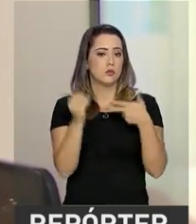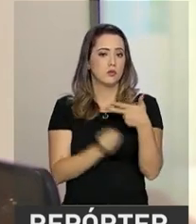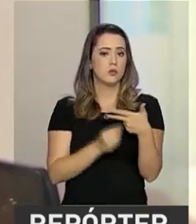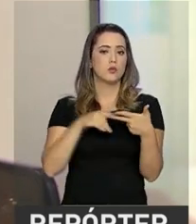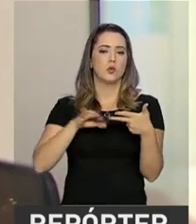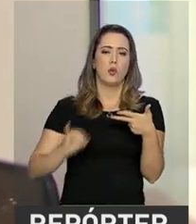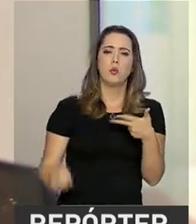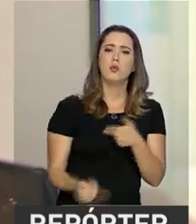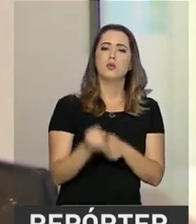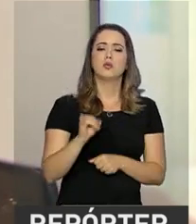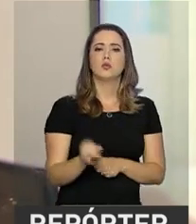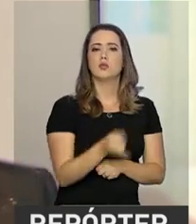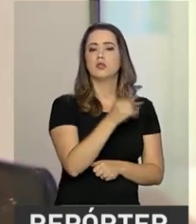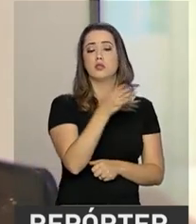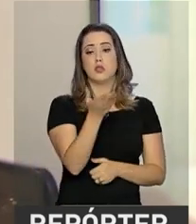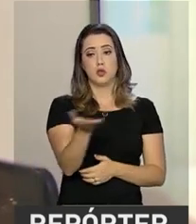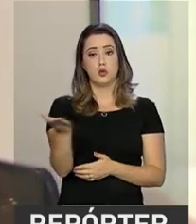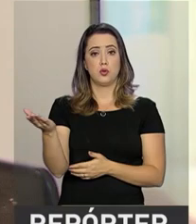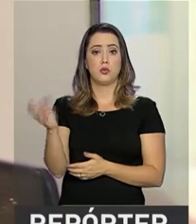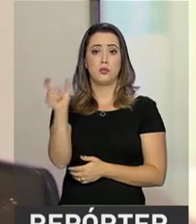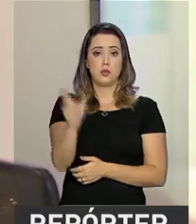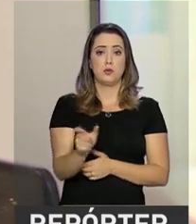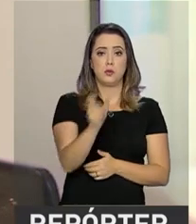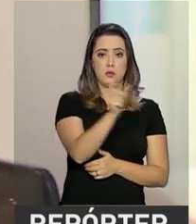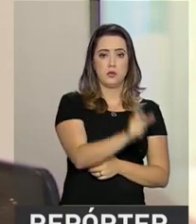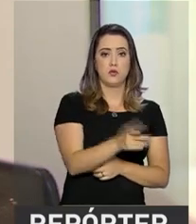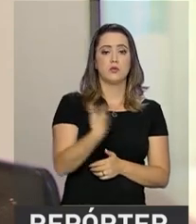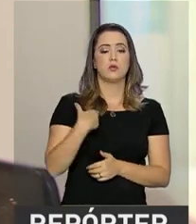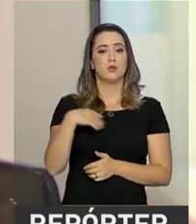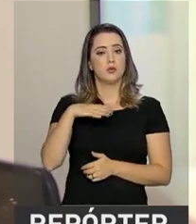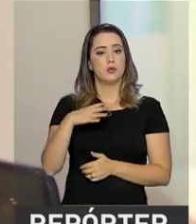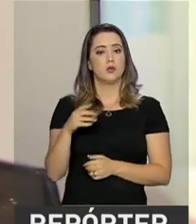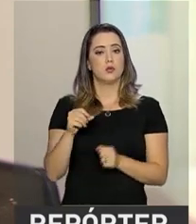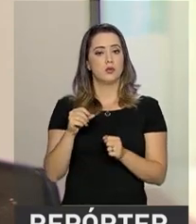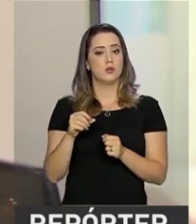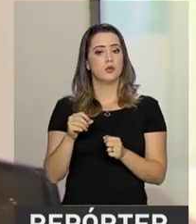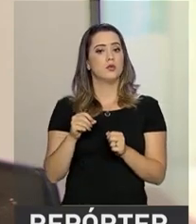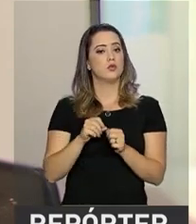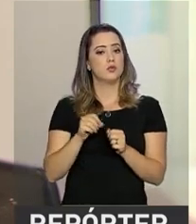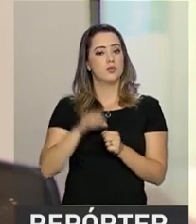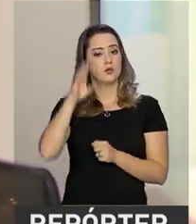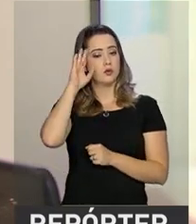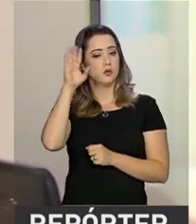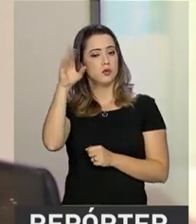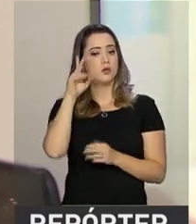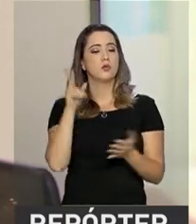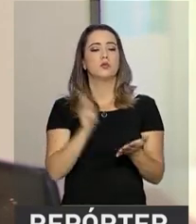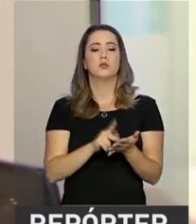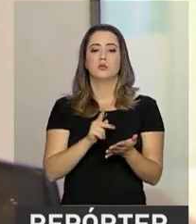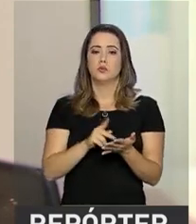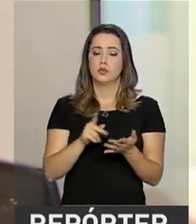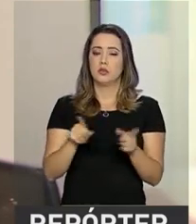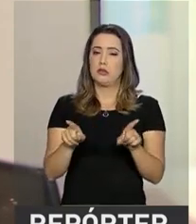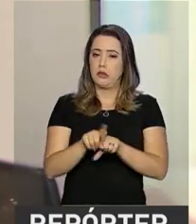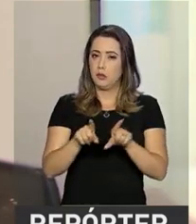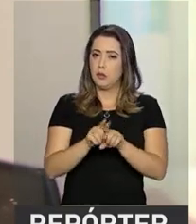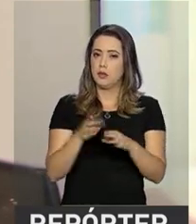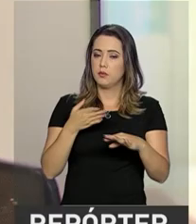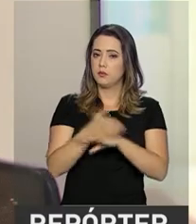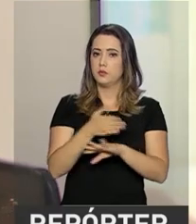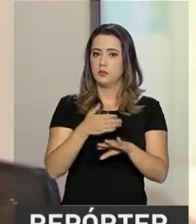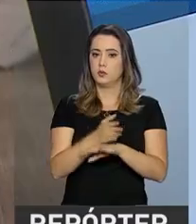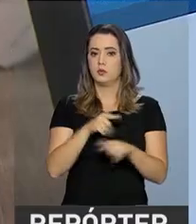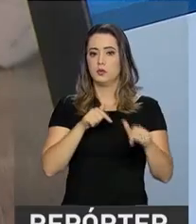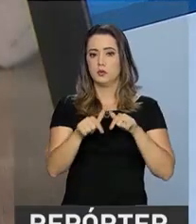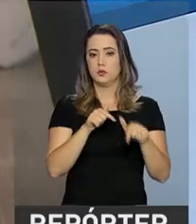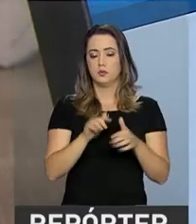várias oportunidades para essas pessoas é de realizarem um sonho então até mesmo ingressar no mercado de